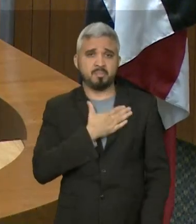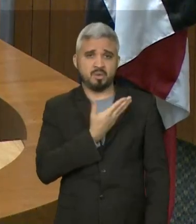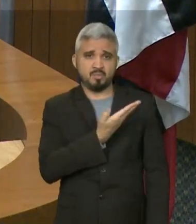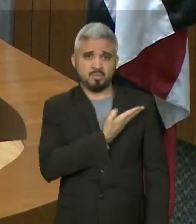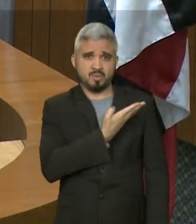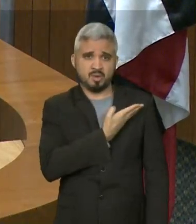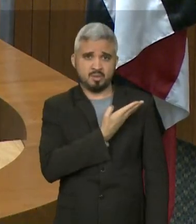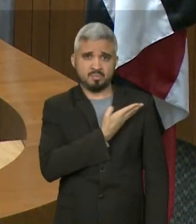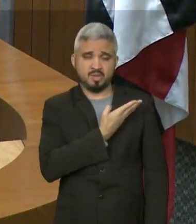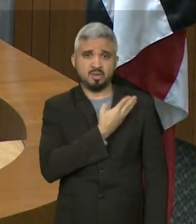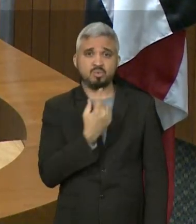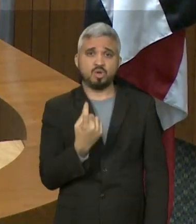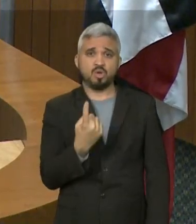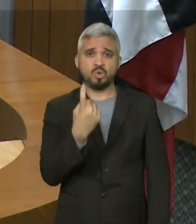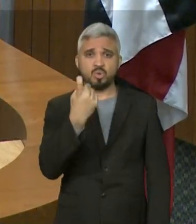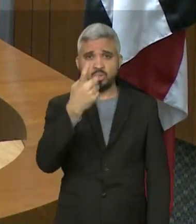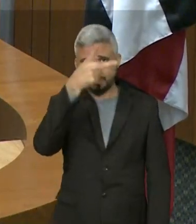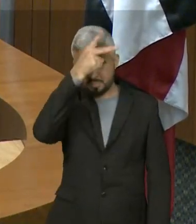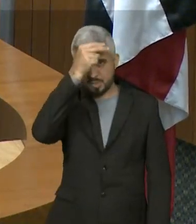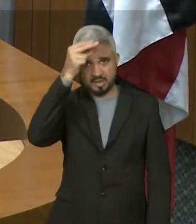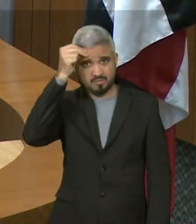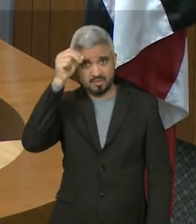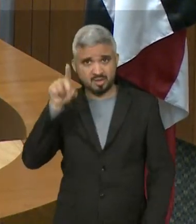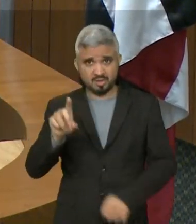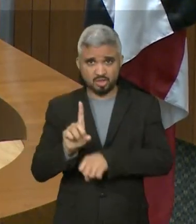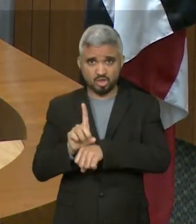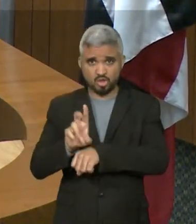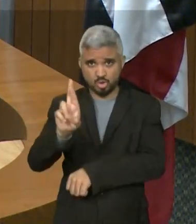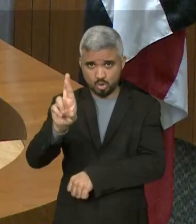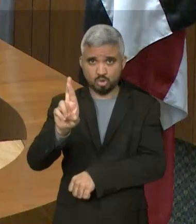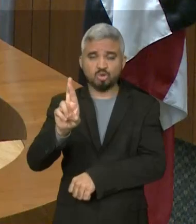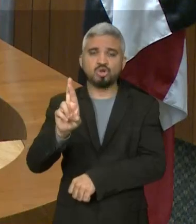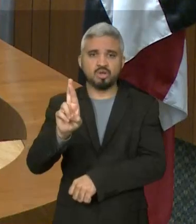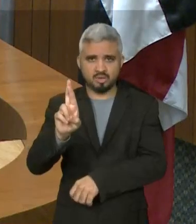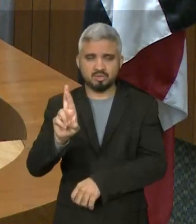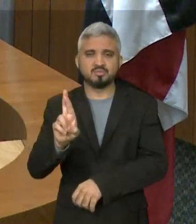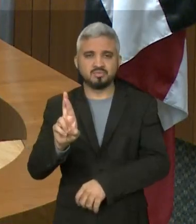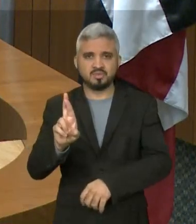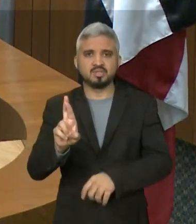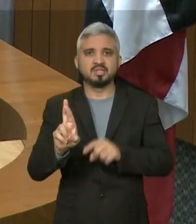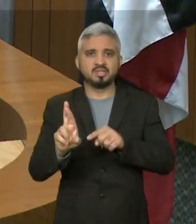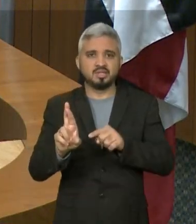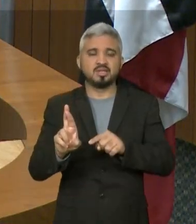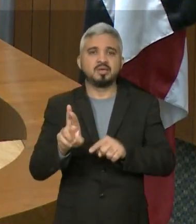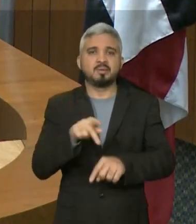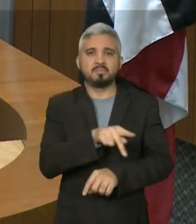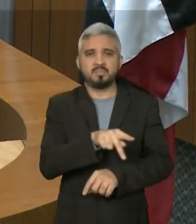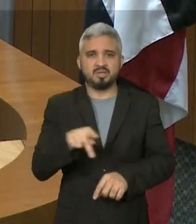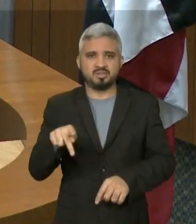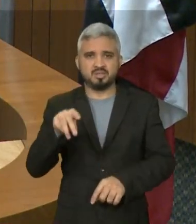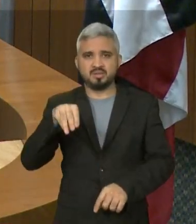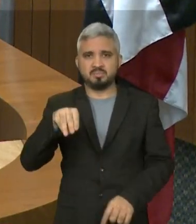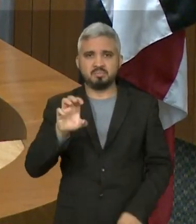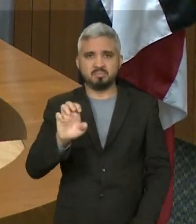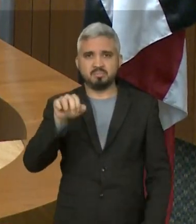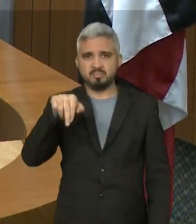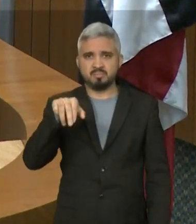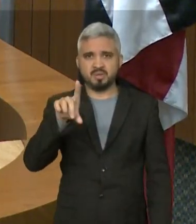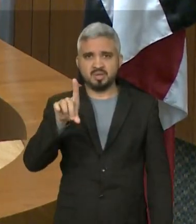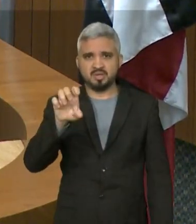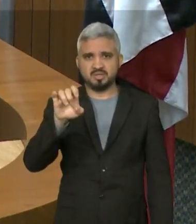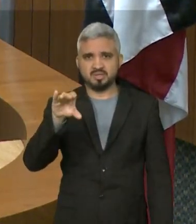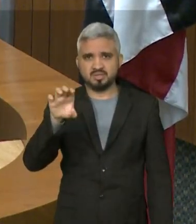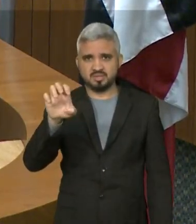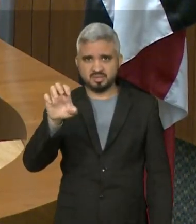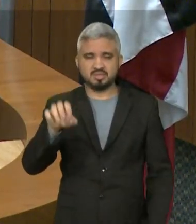doutorado no Brasil. Reeleito também prefeito de Presidente Médici, meu amigo, irmão, onde eu tenho a